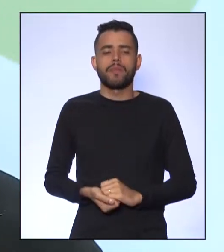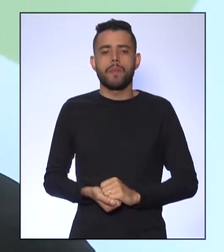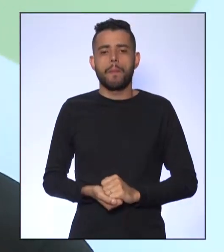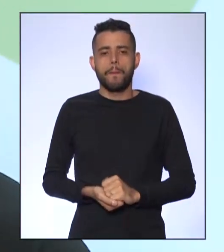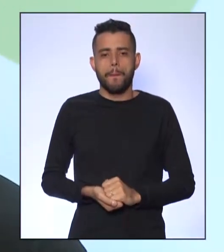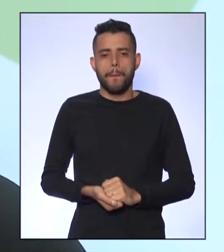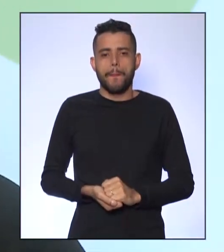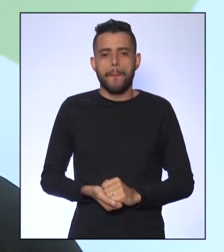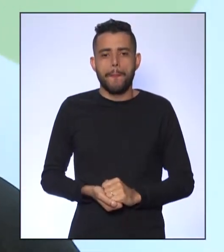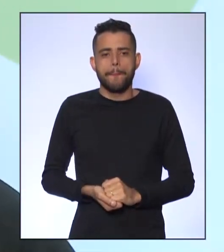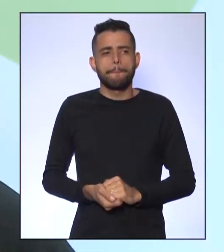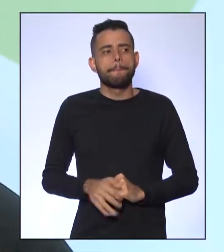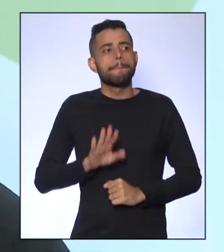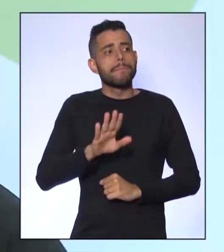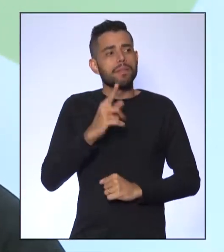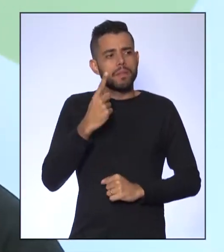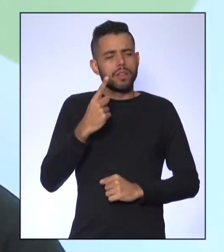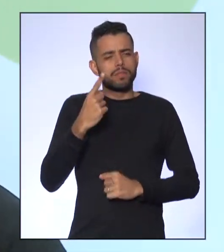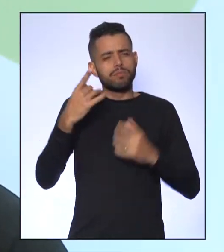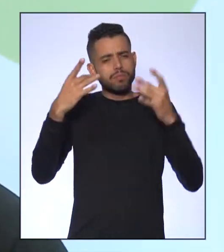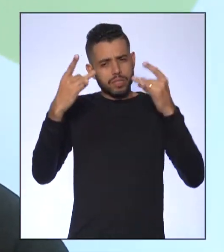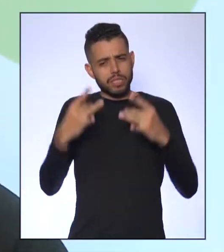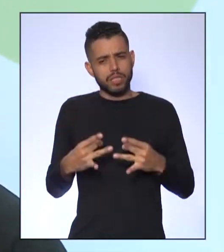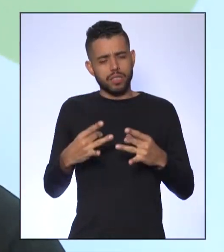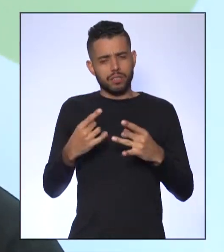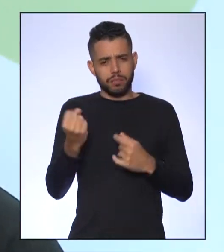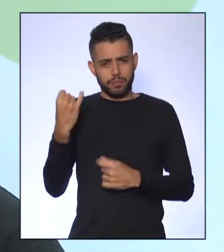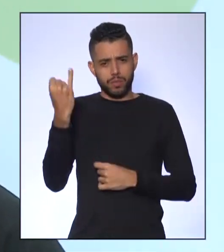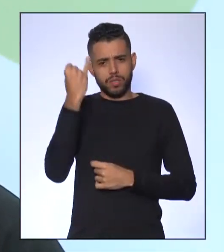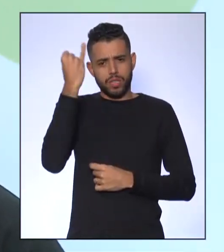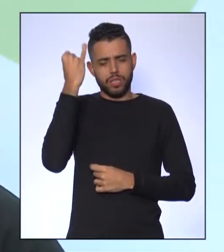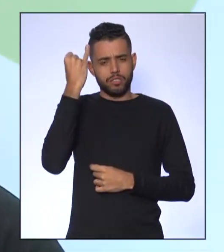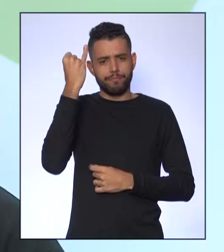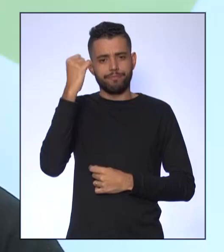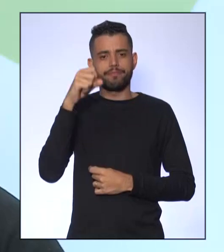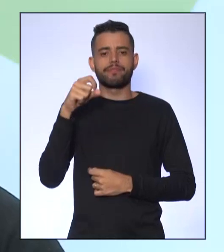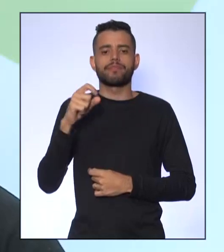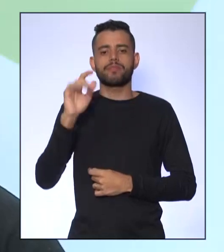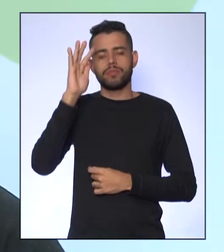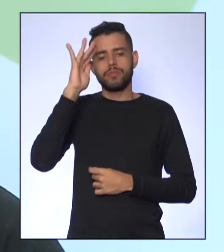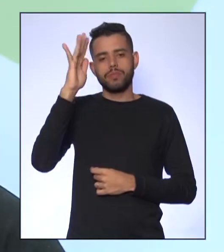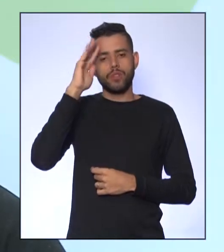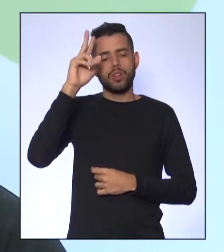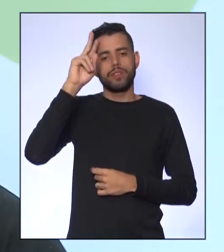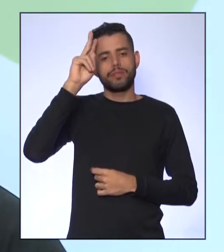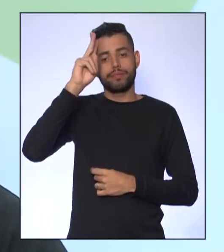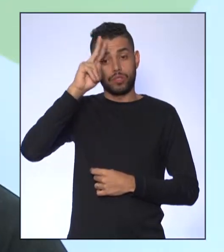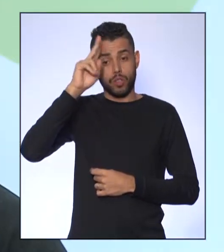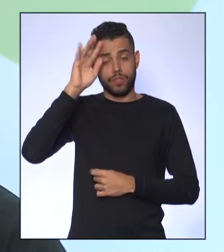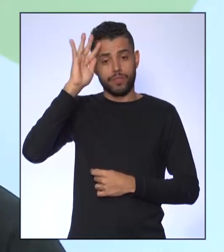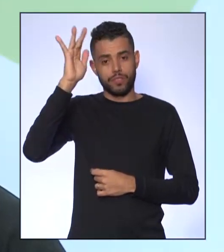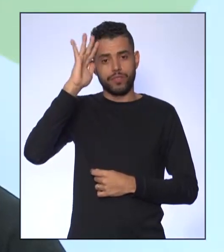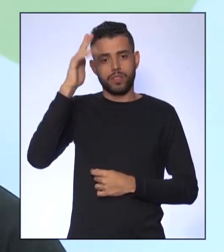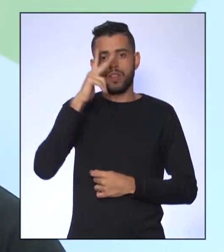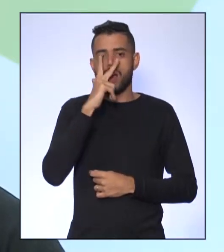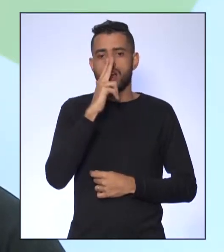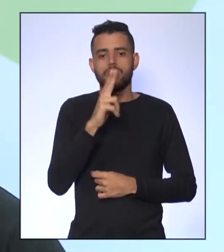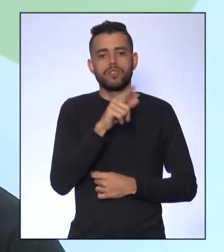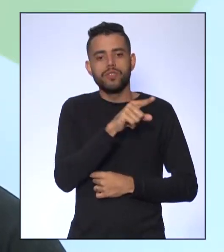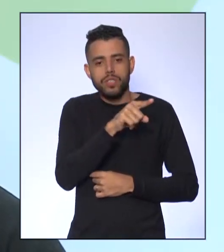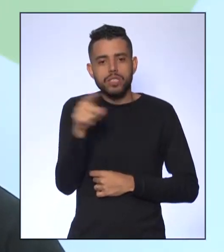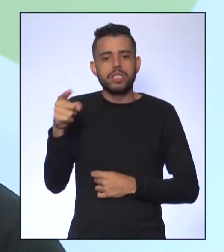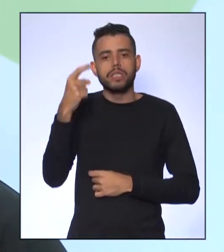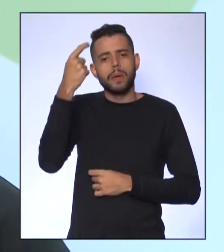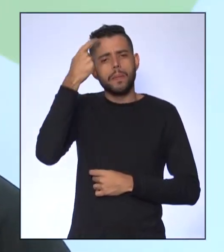Um último detalhe importante dessa questão da história da filosofia e que eu acho que vale a pena vocês refletirem